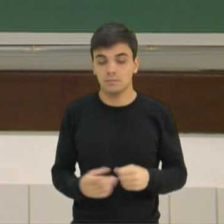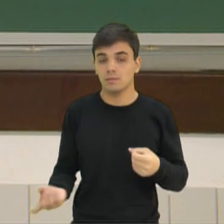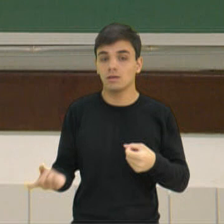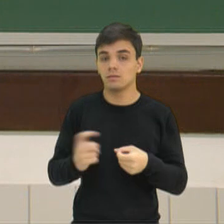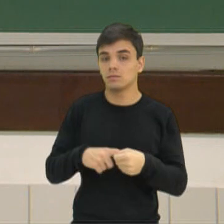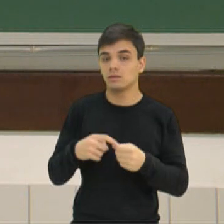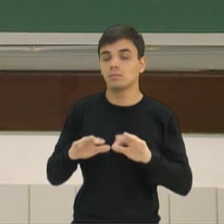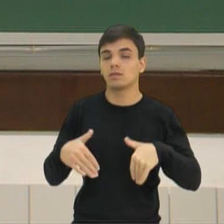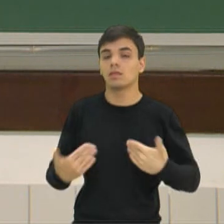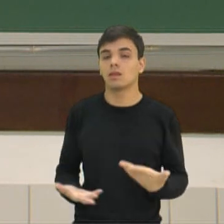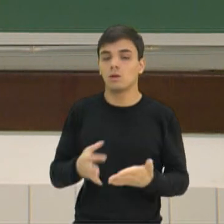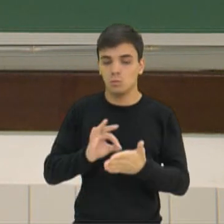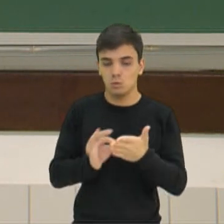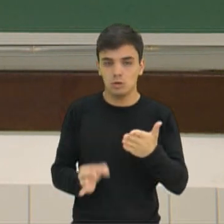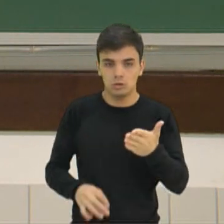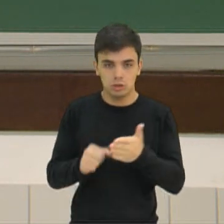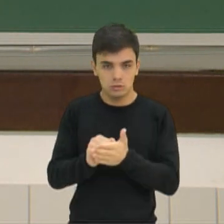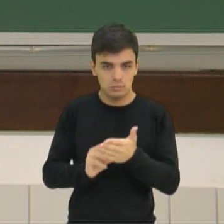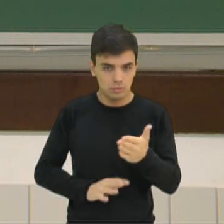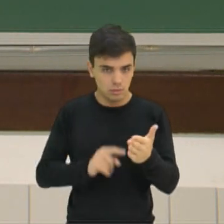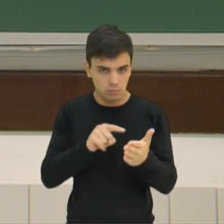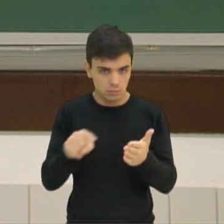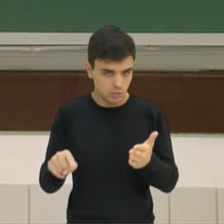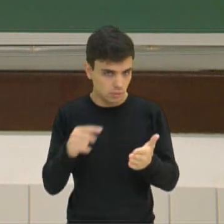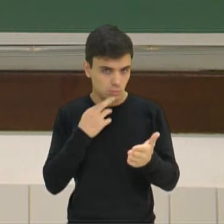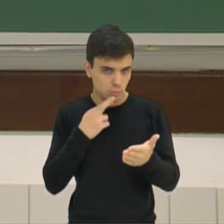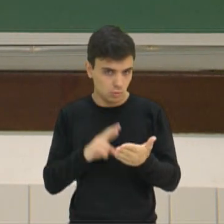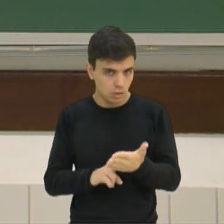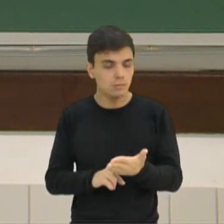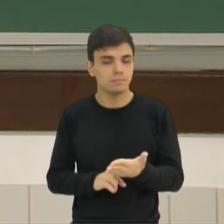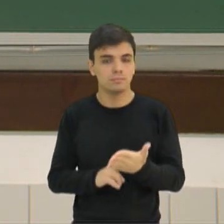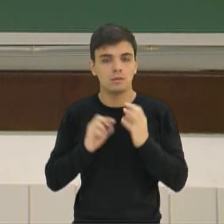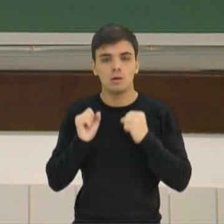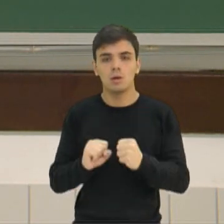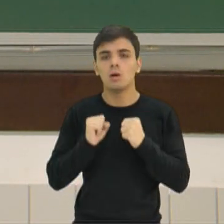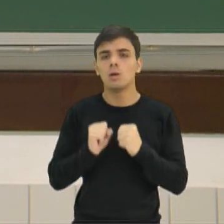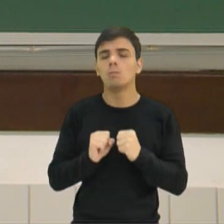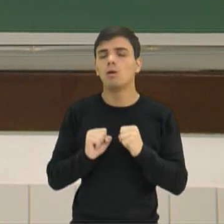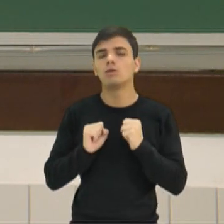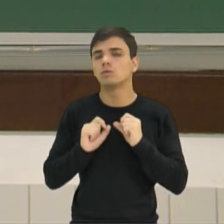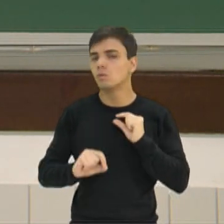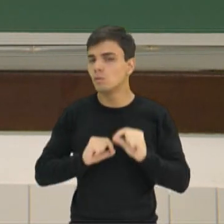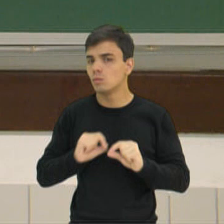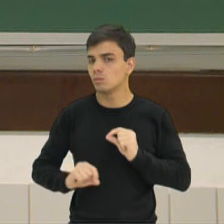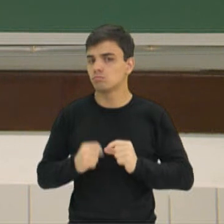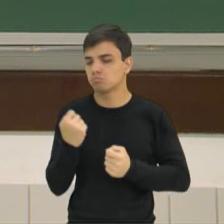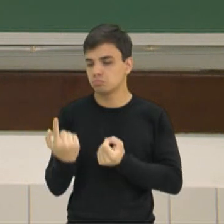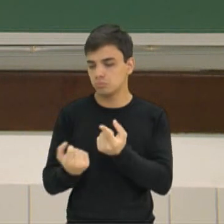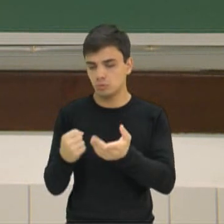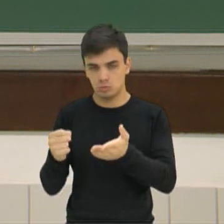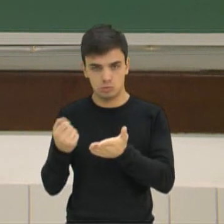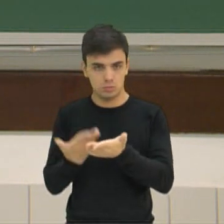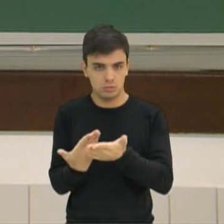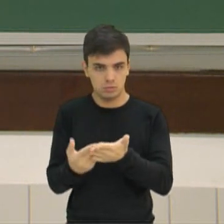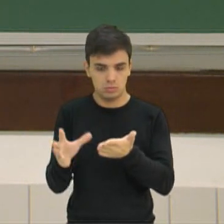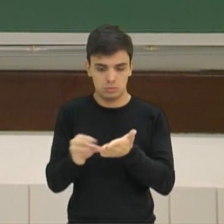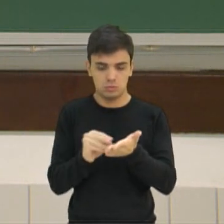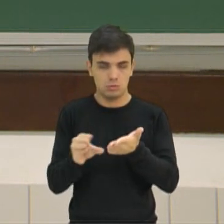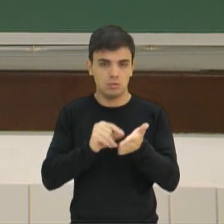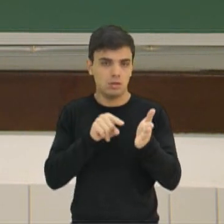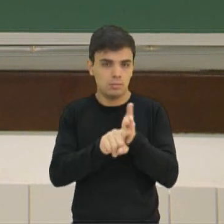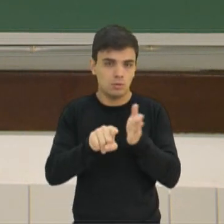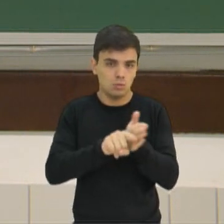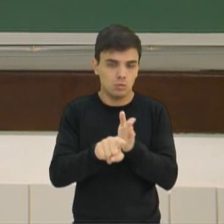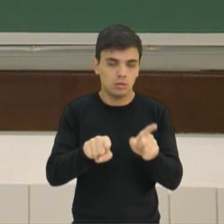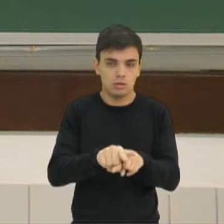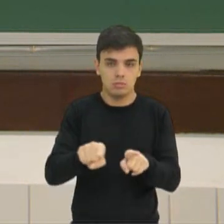Voltamos então ali com a correção do exercício que ficou para vocês. Vocês podem, como já orientei em algumas aulas, copiar a pergunta no caderno e